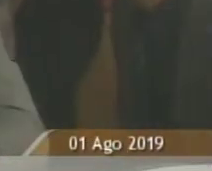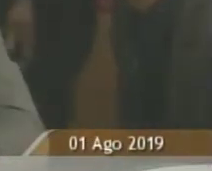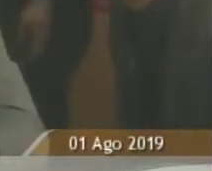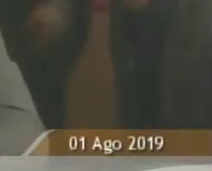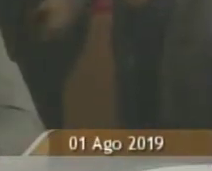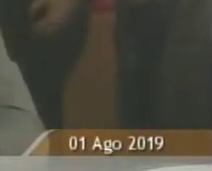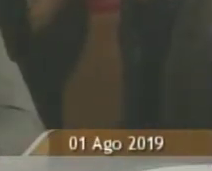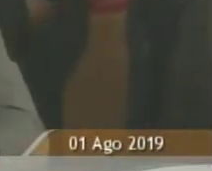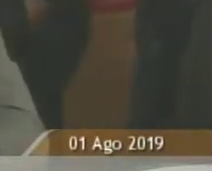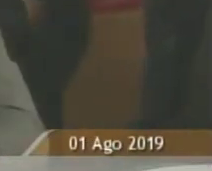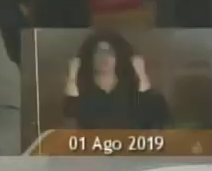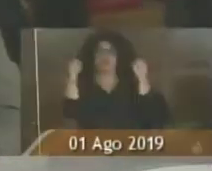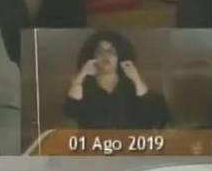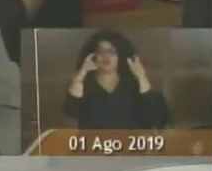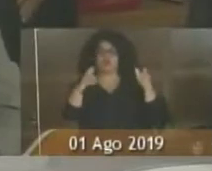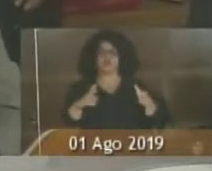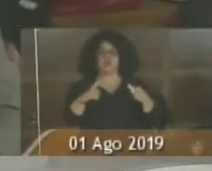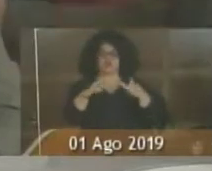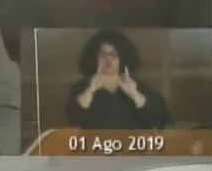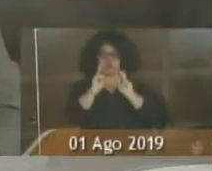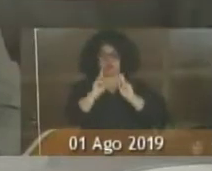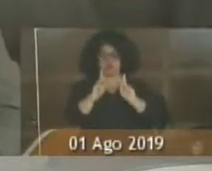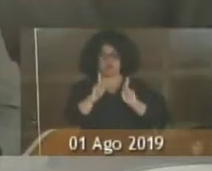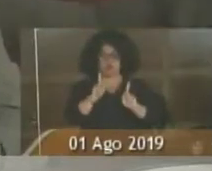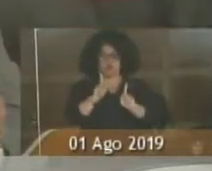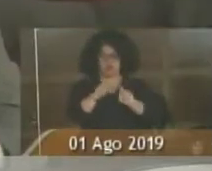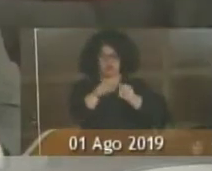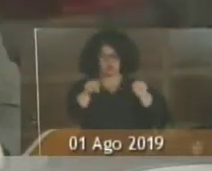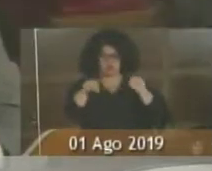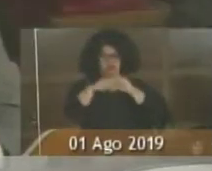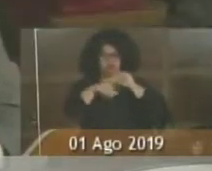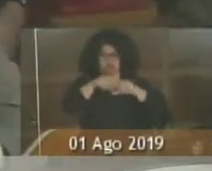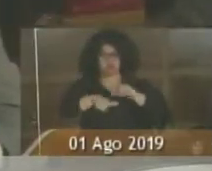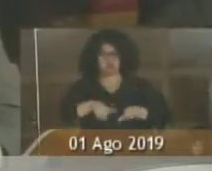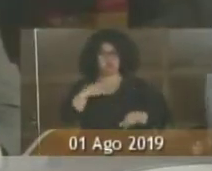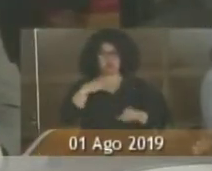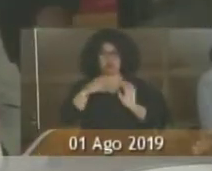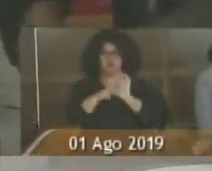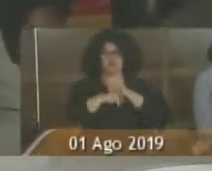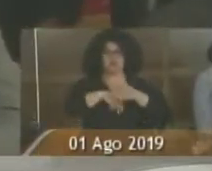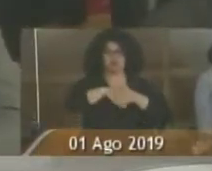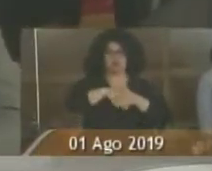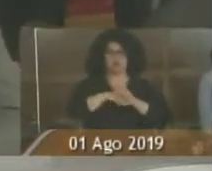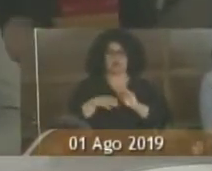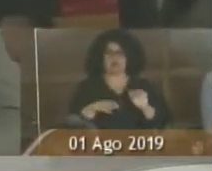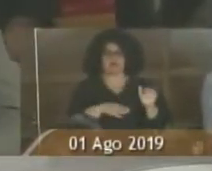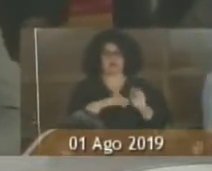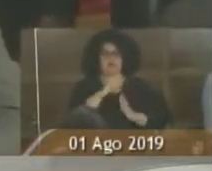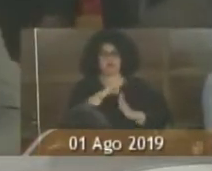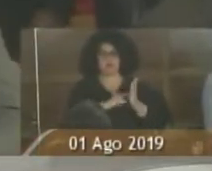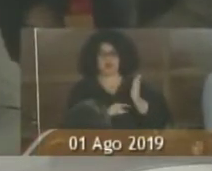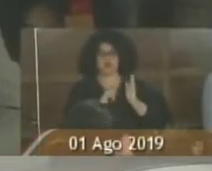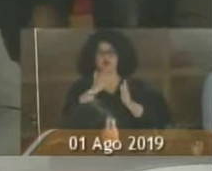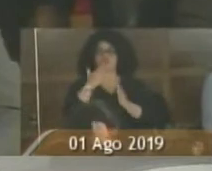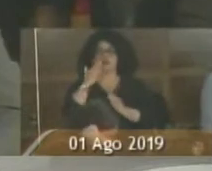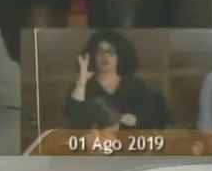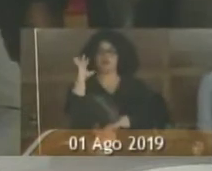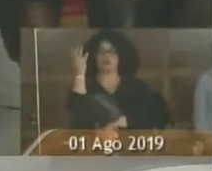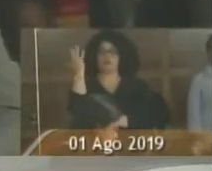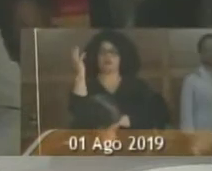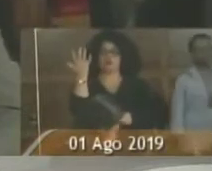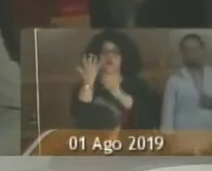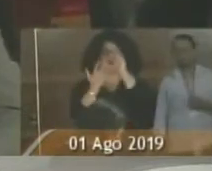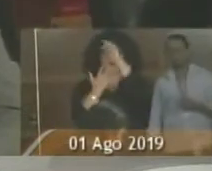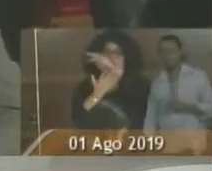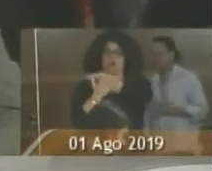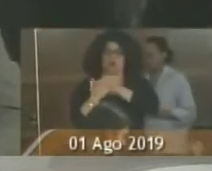de vestiário do Campo da Gringa, Parque Mambucaba. Indicação 2042, indicando ao prefeito municipal a poda da árvore na rodovia Procurador